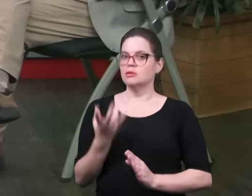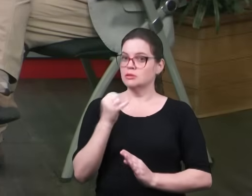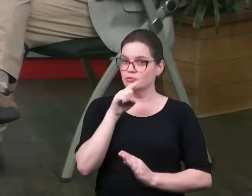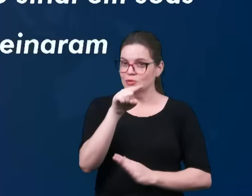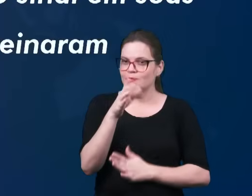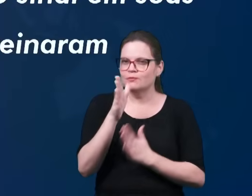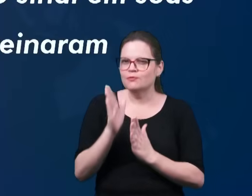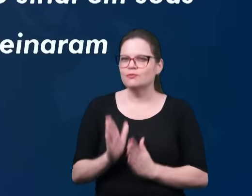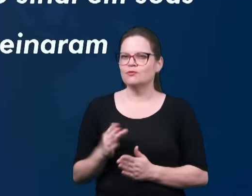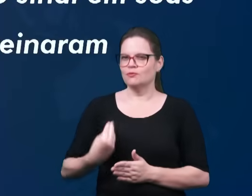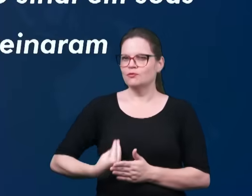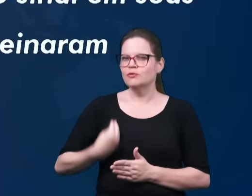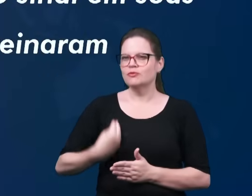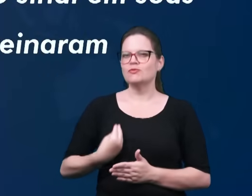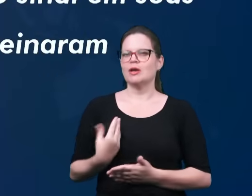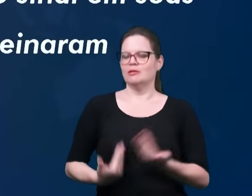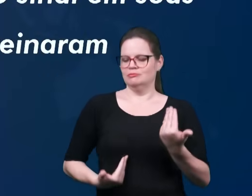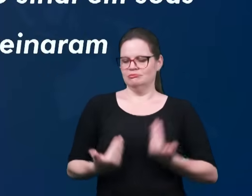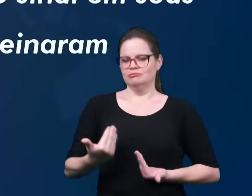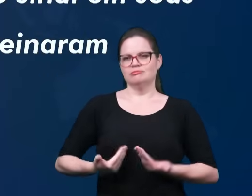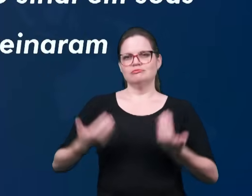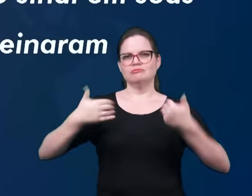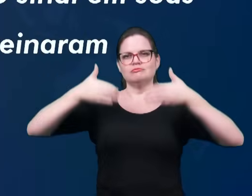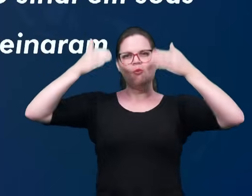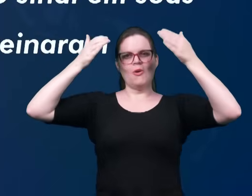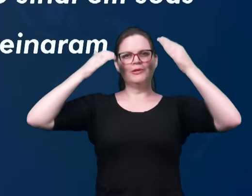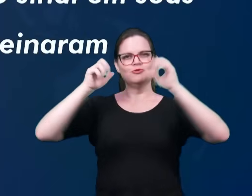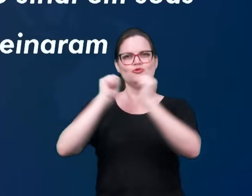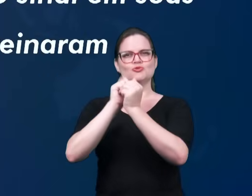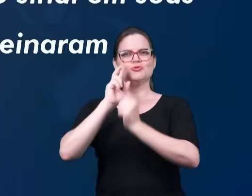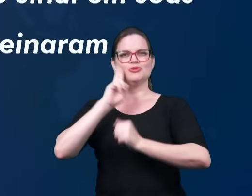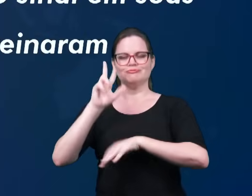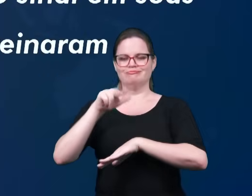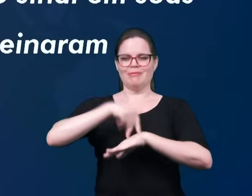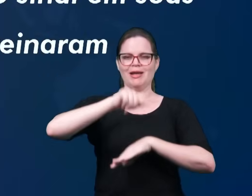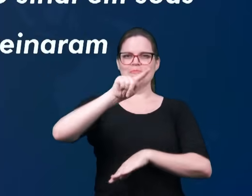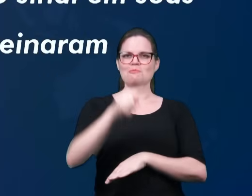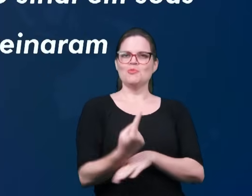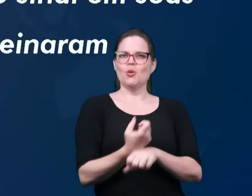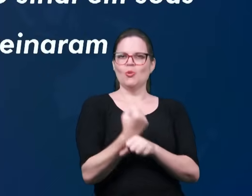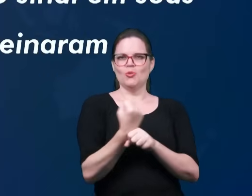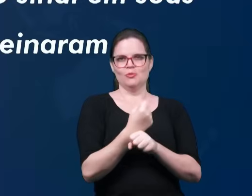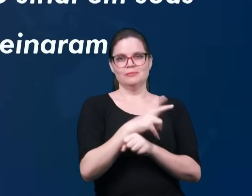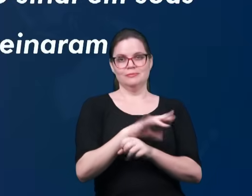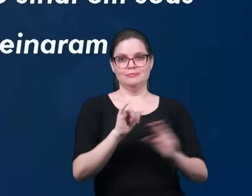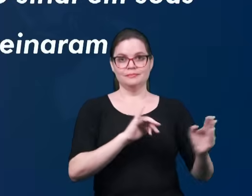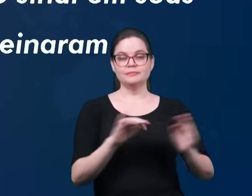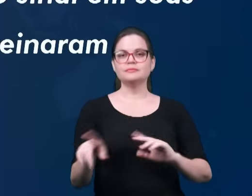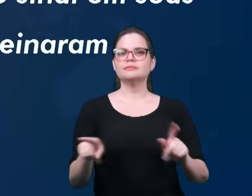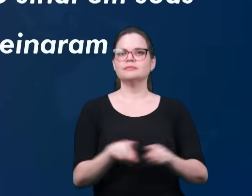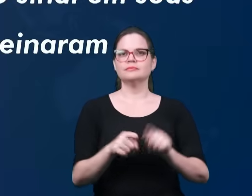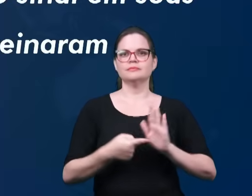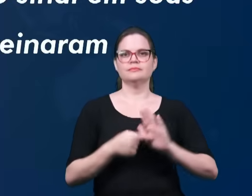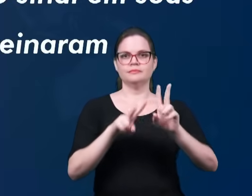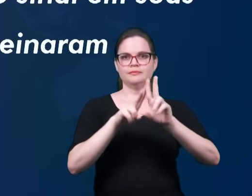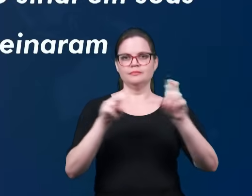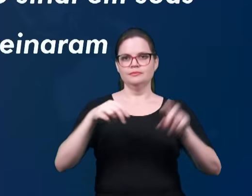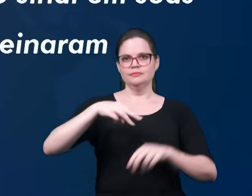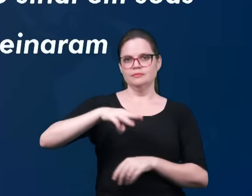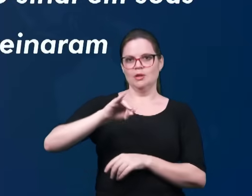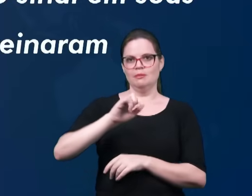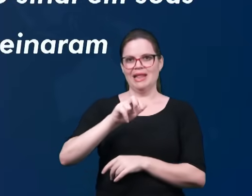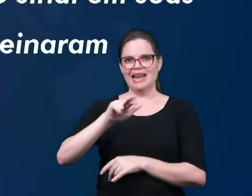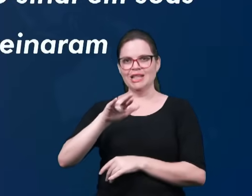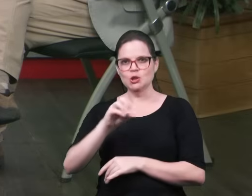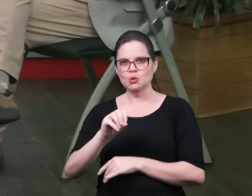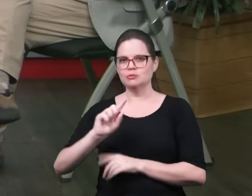viveram, reinaram com Cristo durante 1000 anos. Que coisa Amém. maravilhosa. Que aqui tem também uma menção ao milênio, mas é um assunto